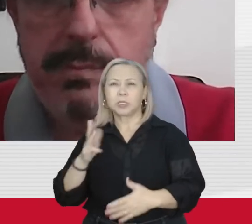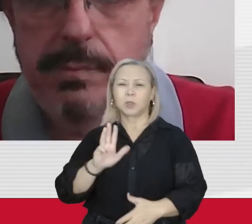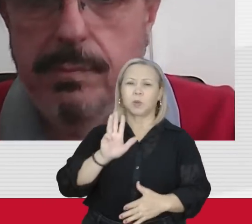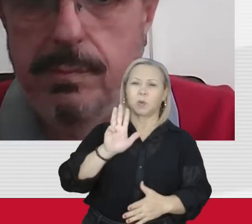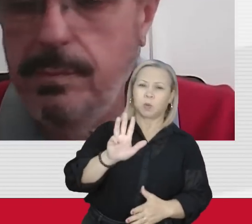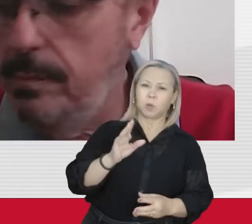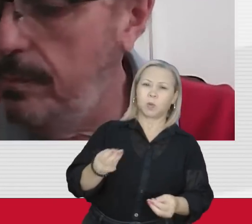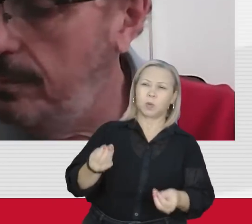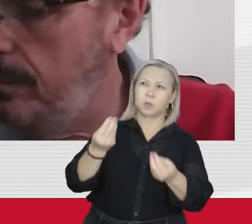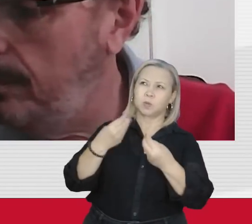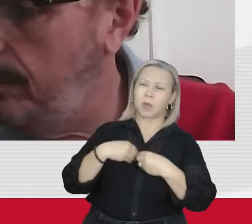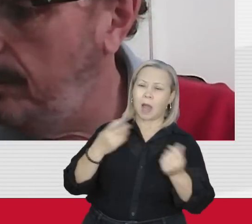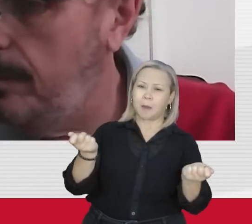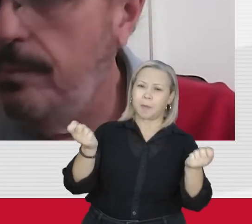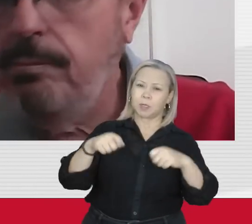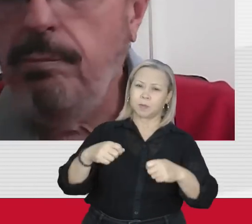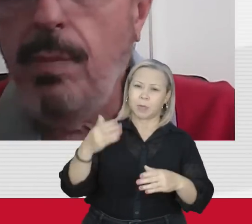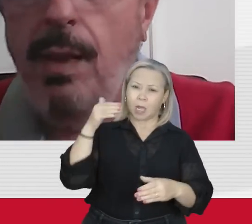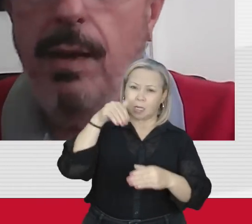essa possibilidade?